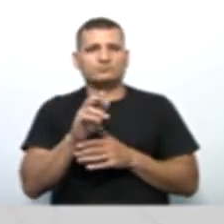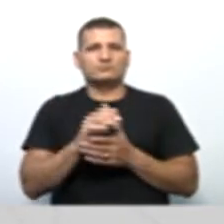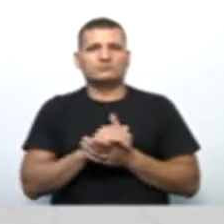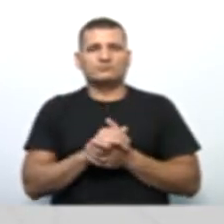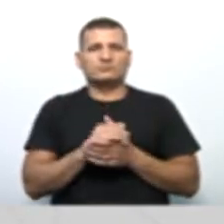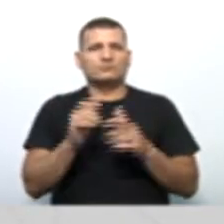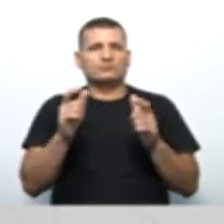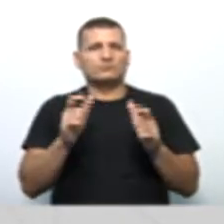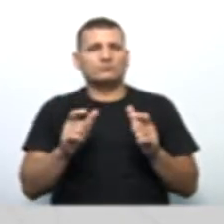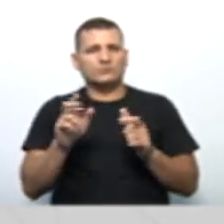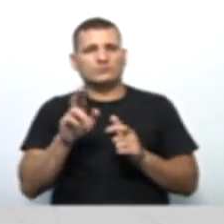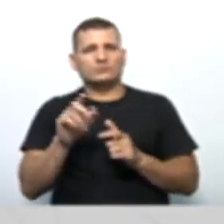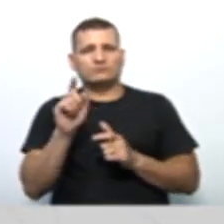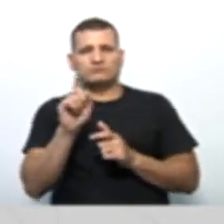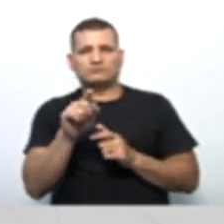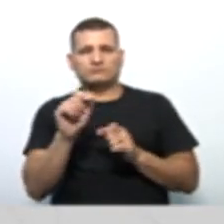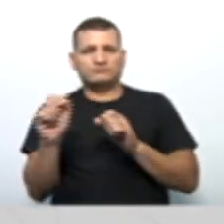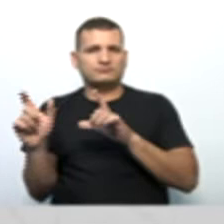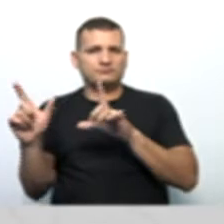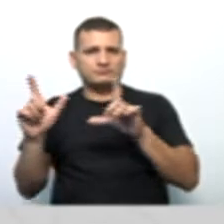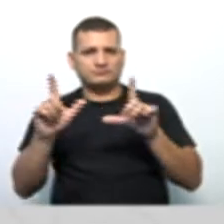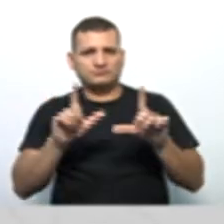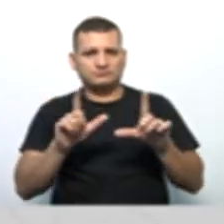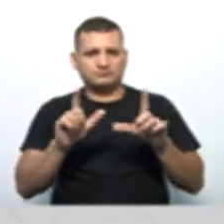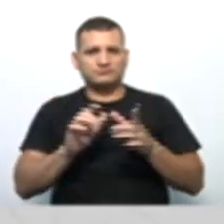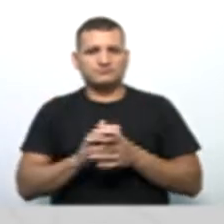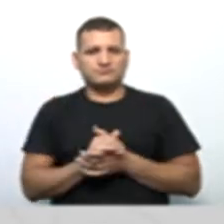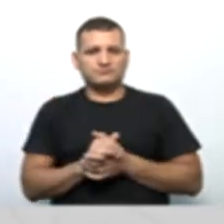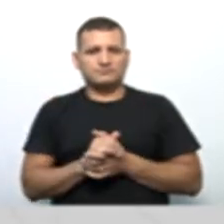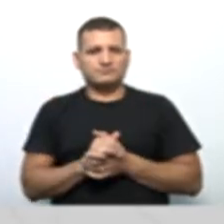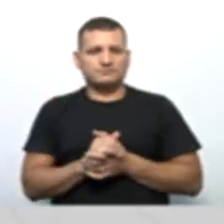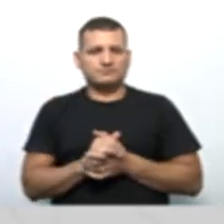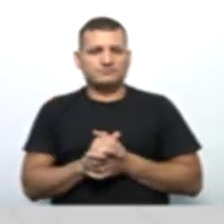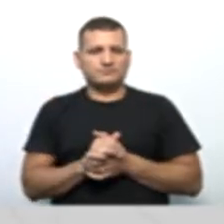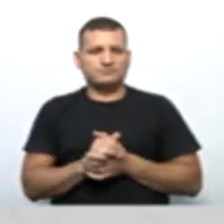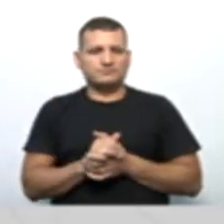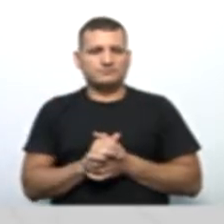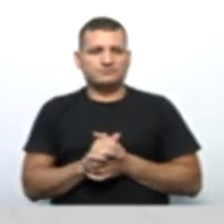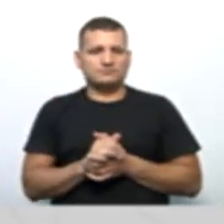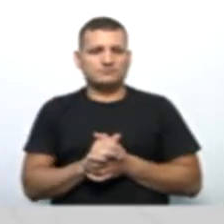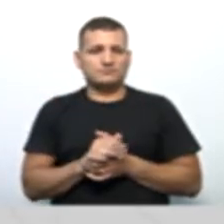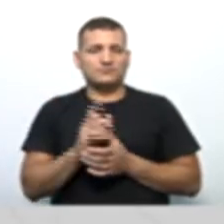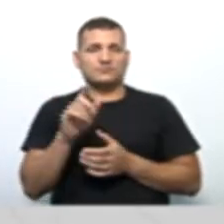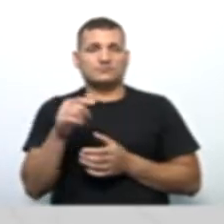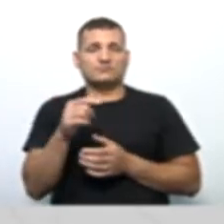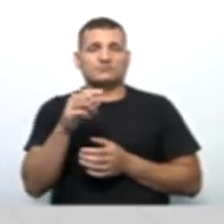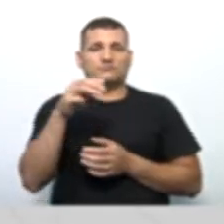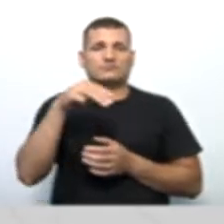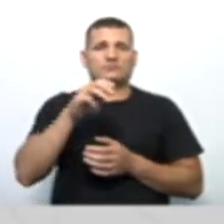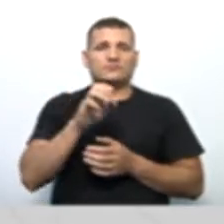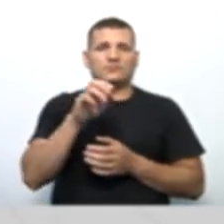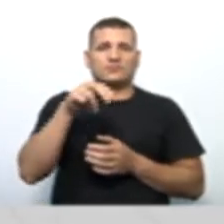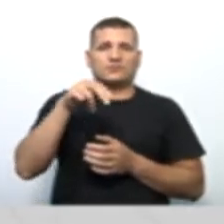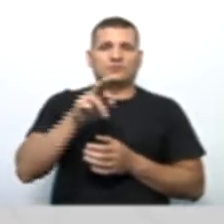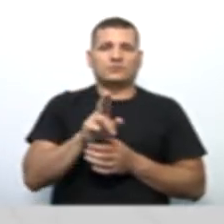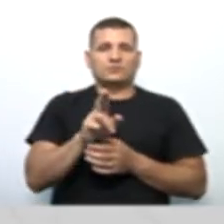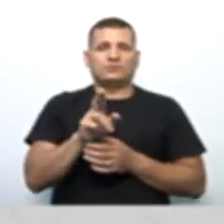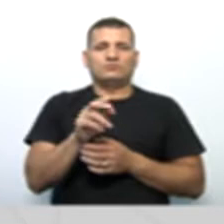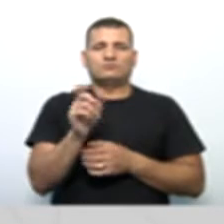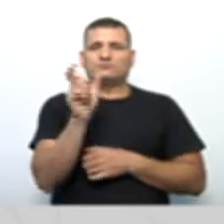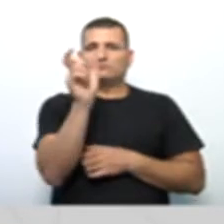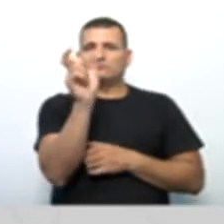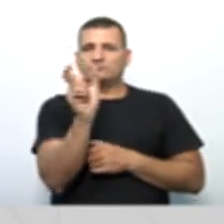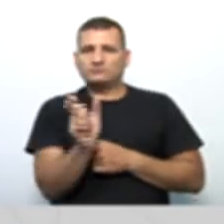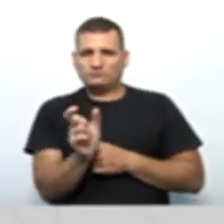plano o usuário vai ser levado depois ter que ao menos verticais basta que é bastante usado